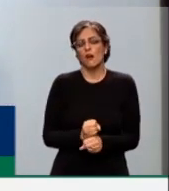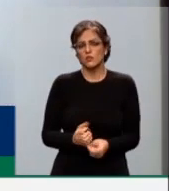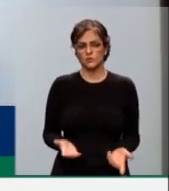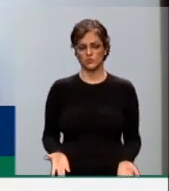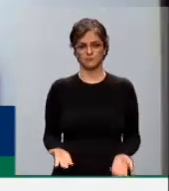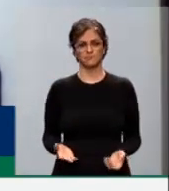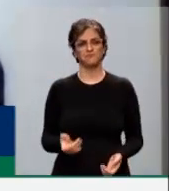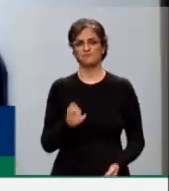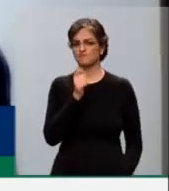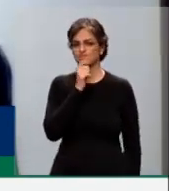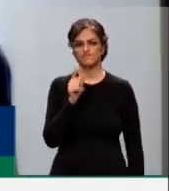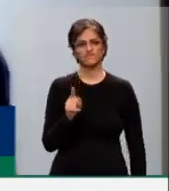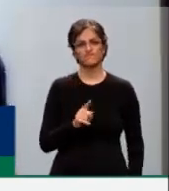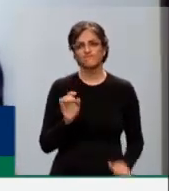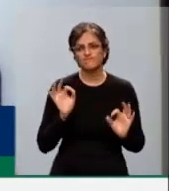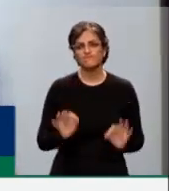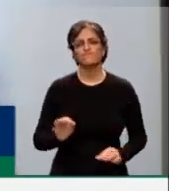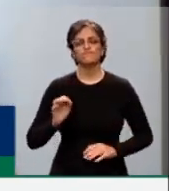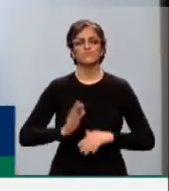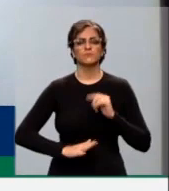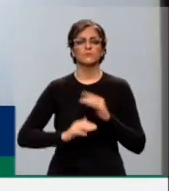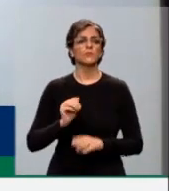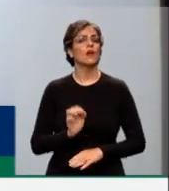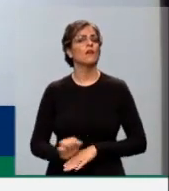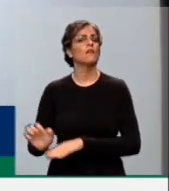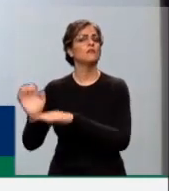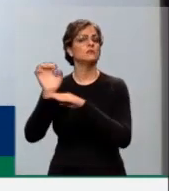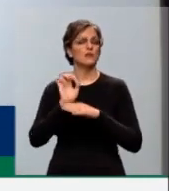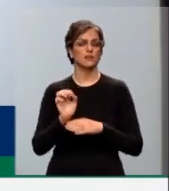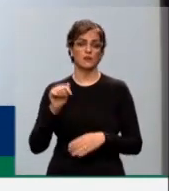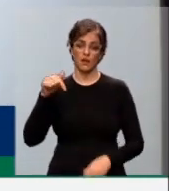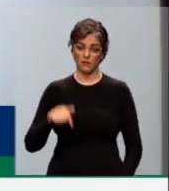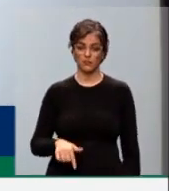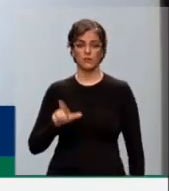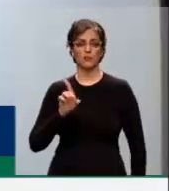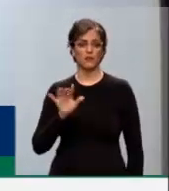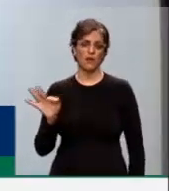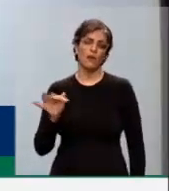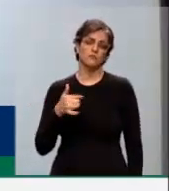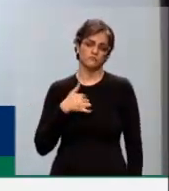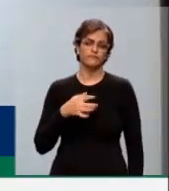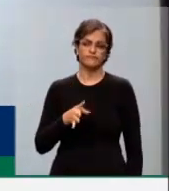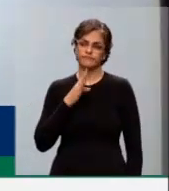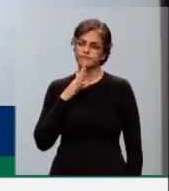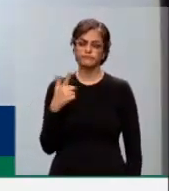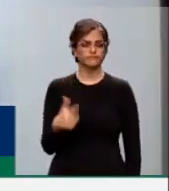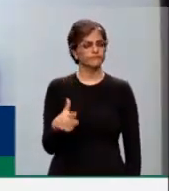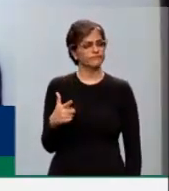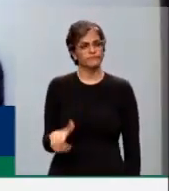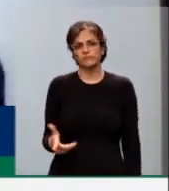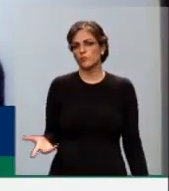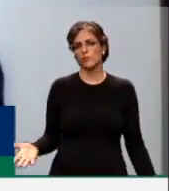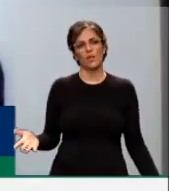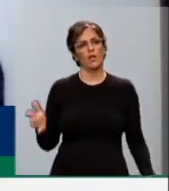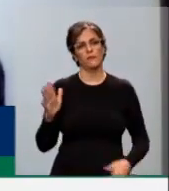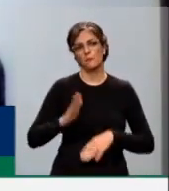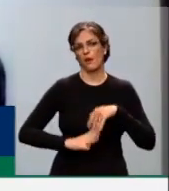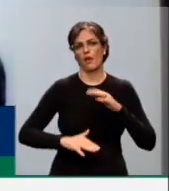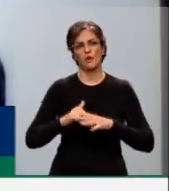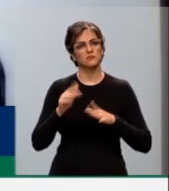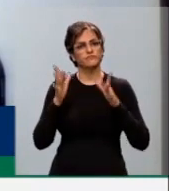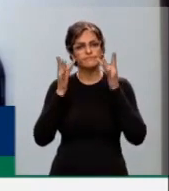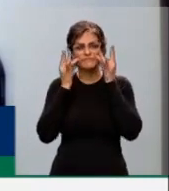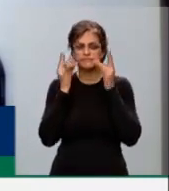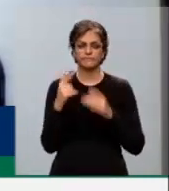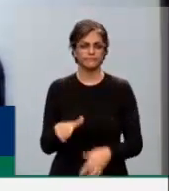essa implementação nos estados. Aqui eu posso falar do Distrito Federal especificamente, não houve implementação da política, Então,